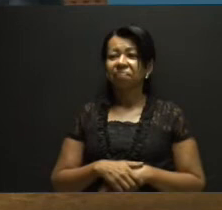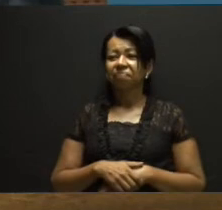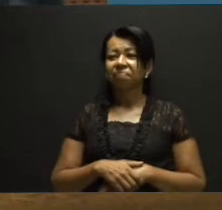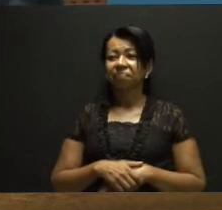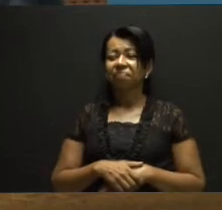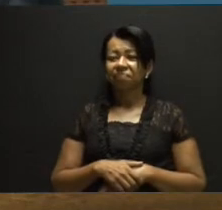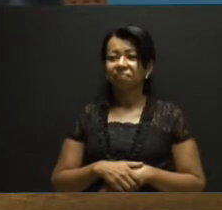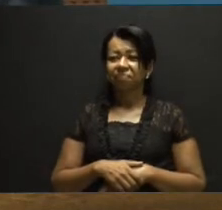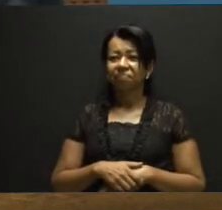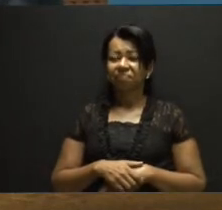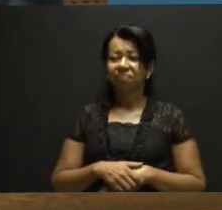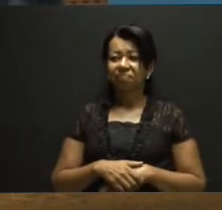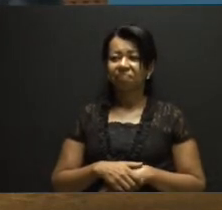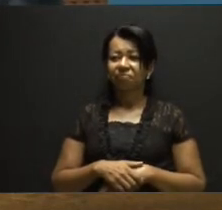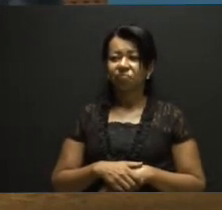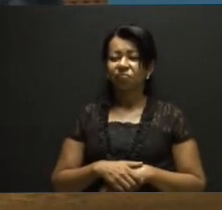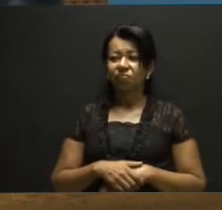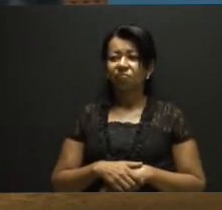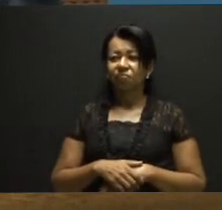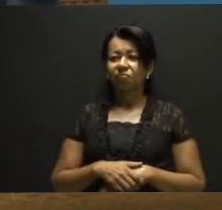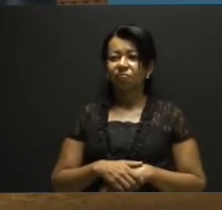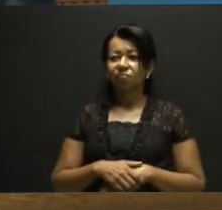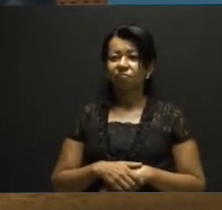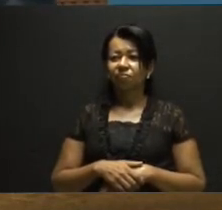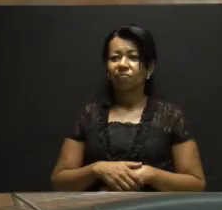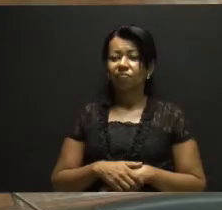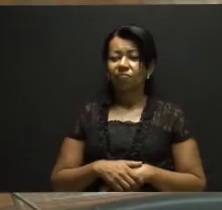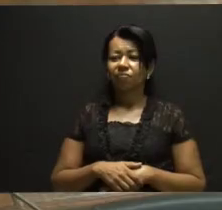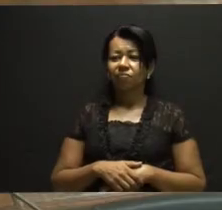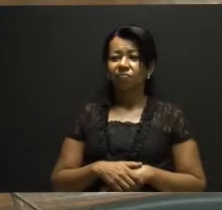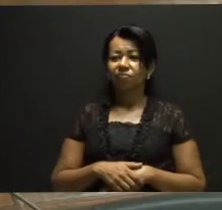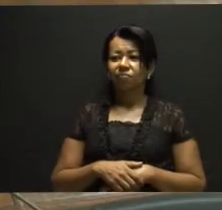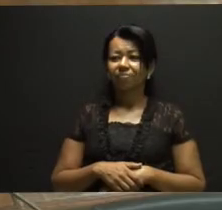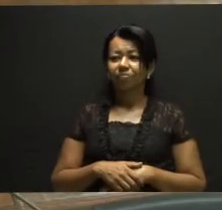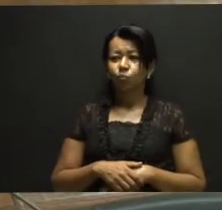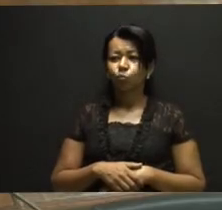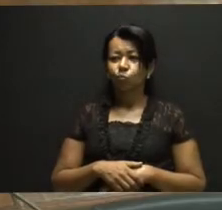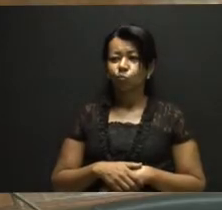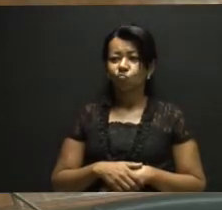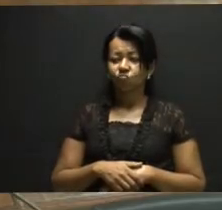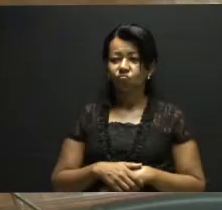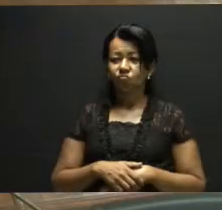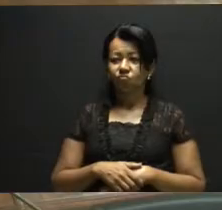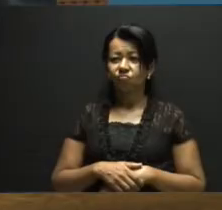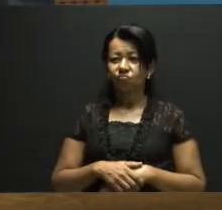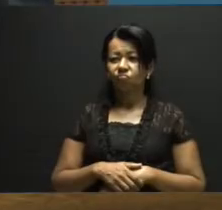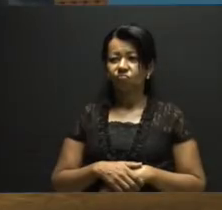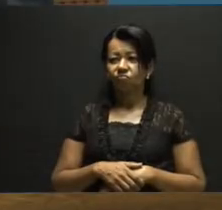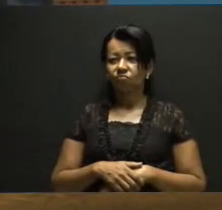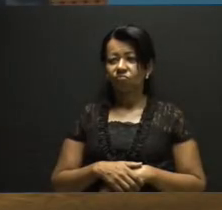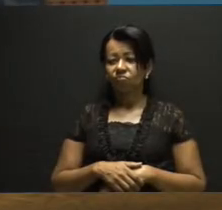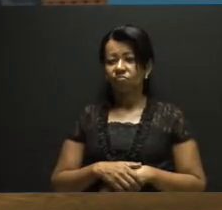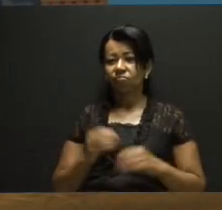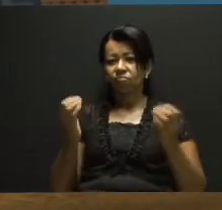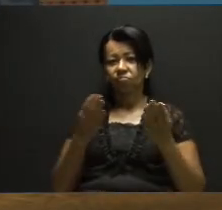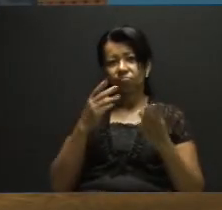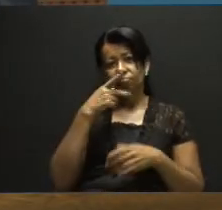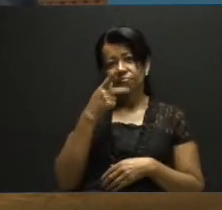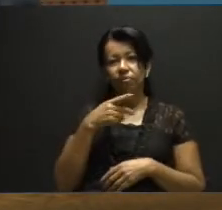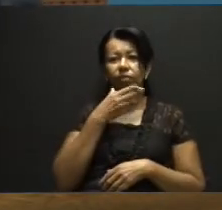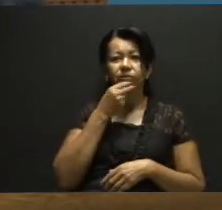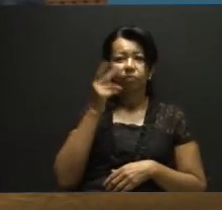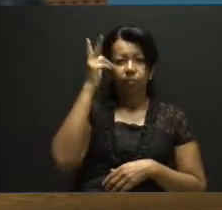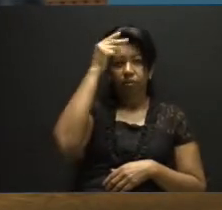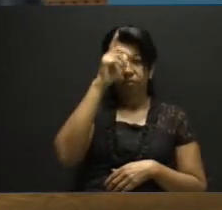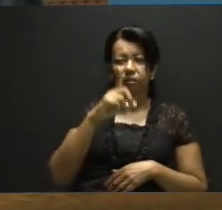matou um pouco agora também tem aquilo não é se o prefeito estiver